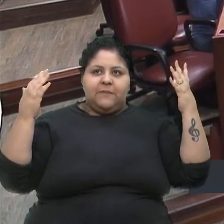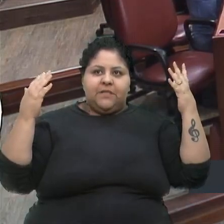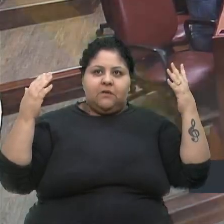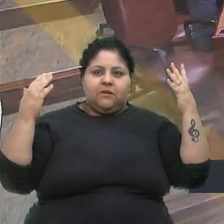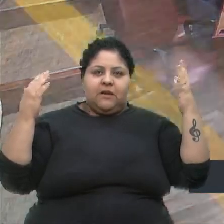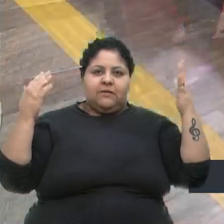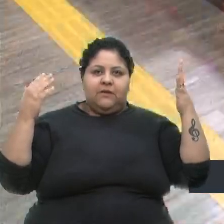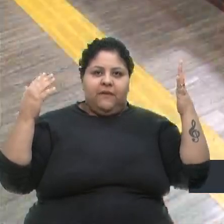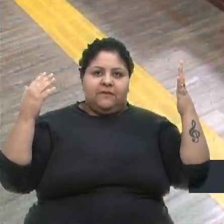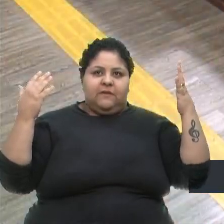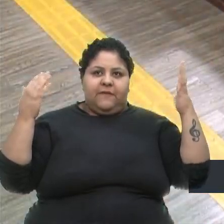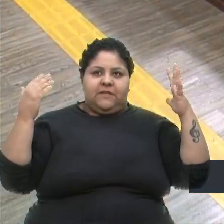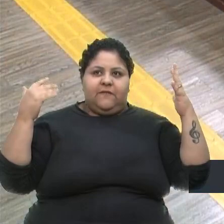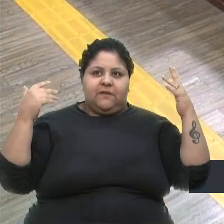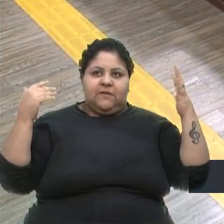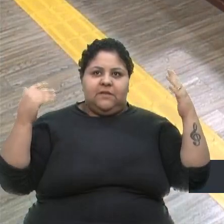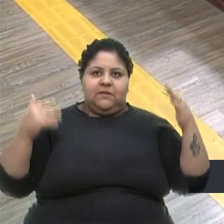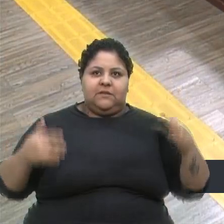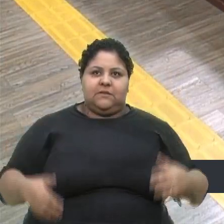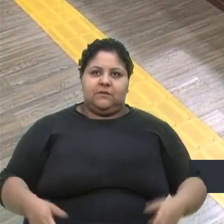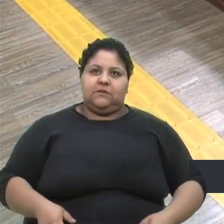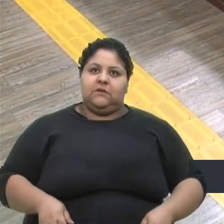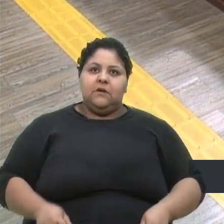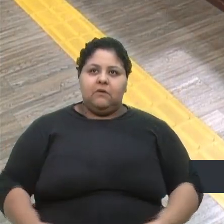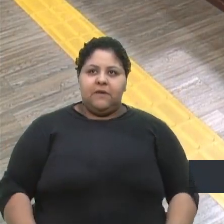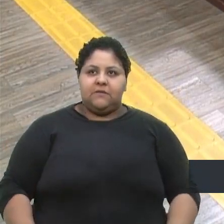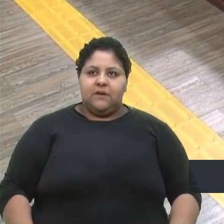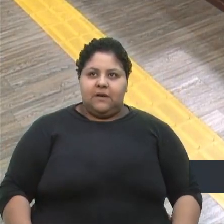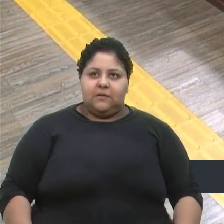João Prataveira Neto. Na tribuna, seu João.